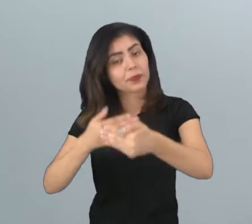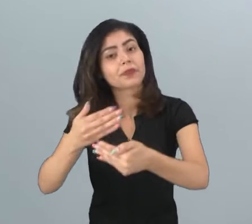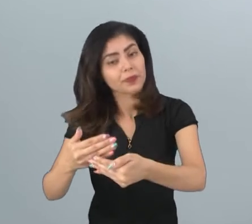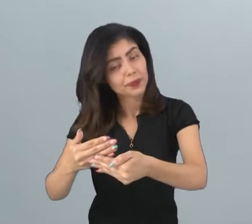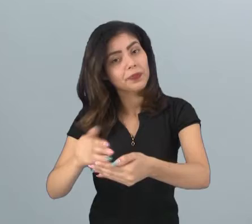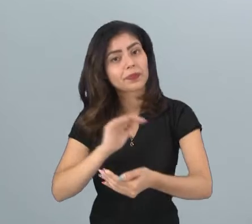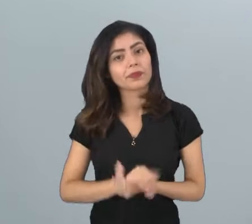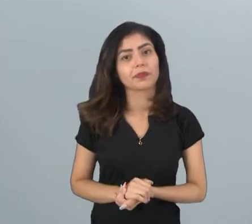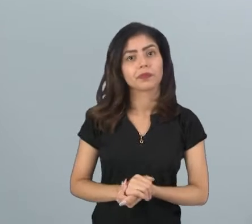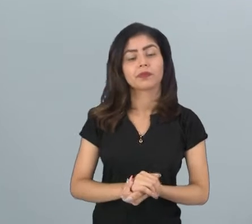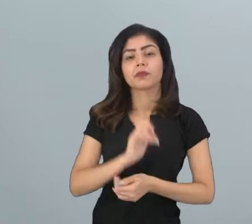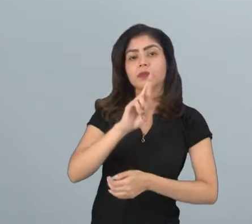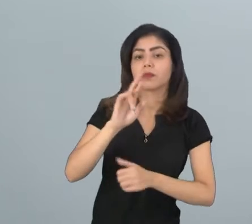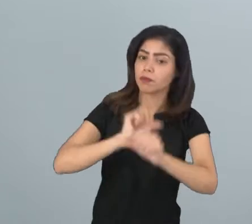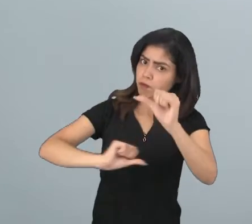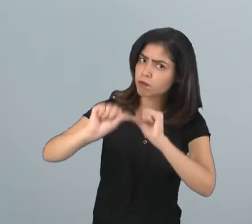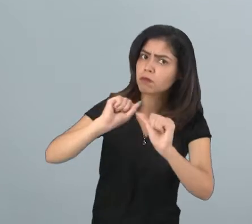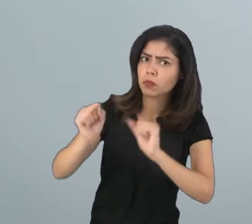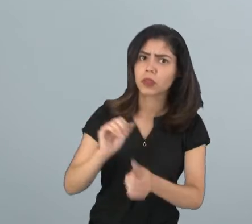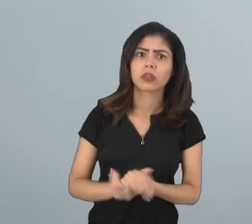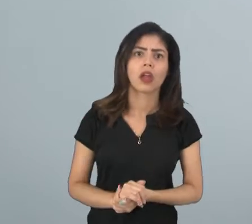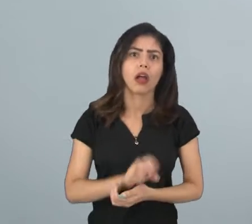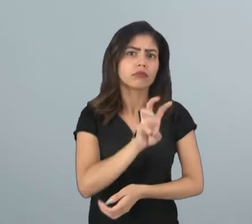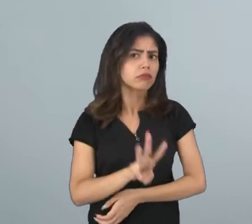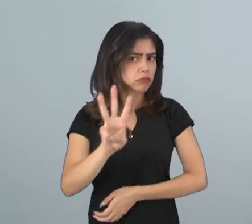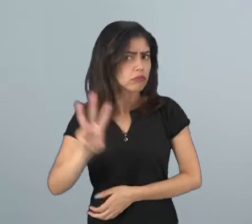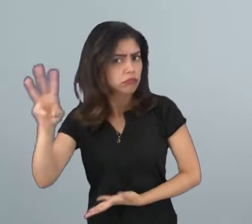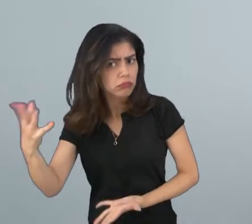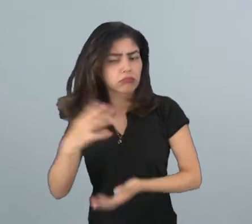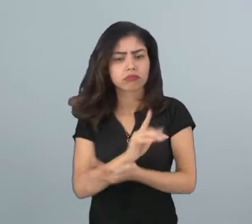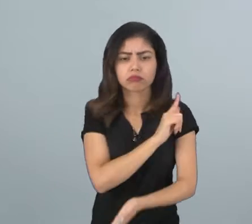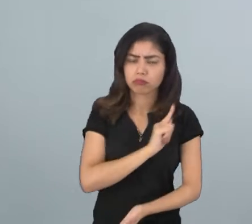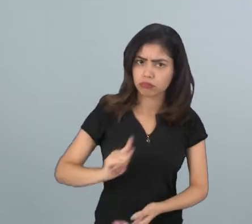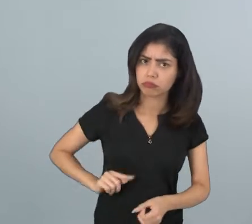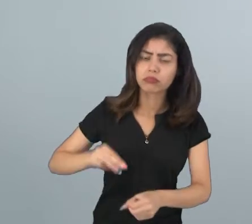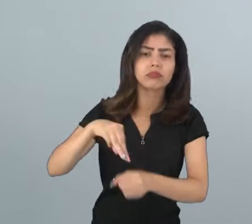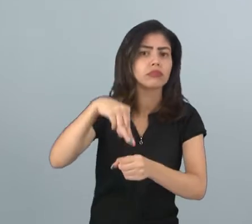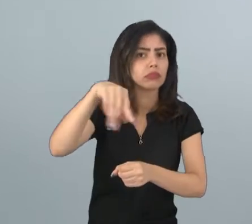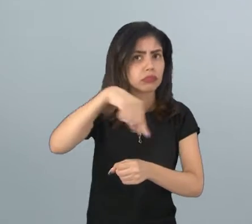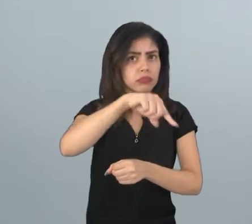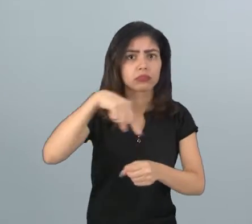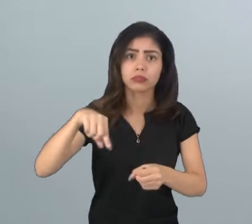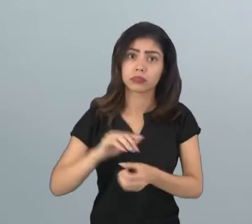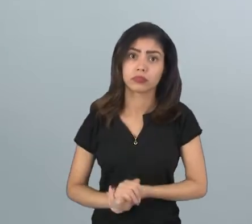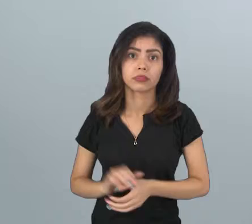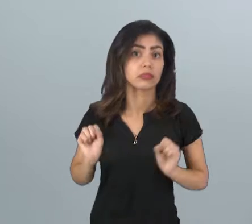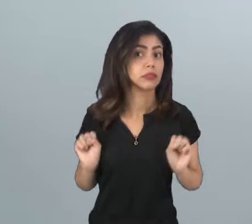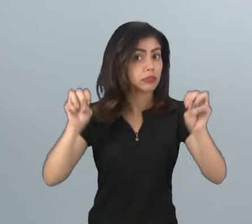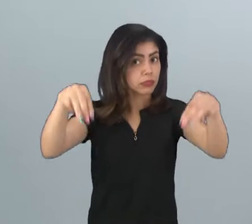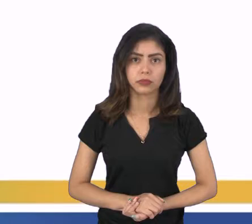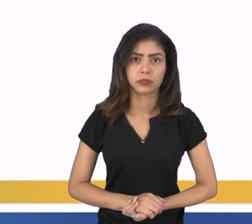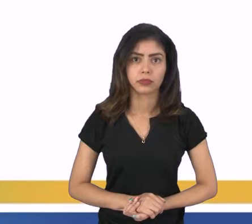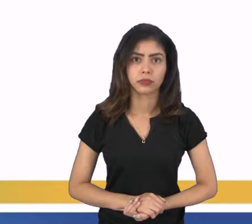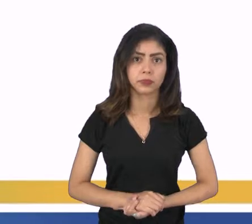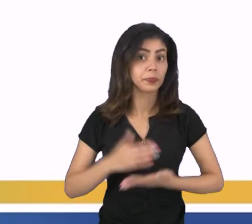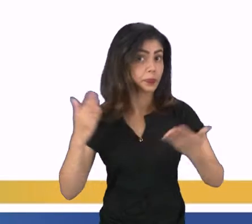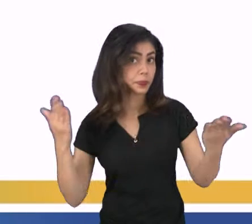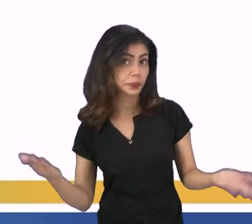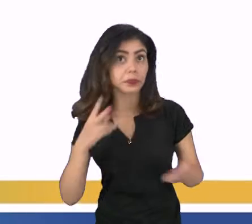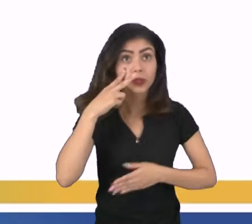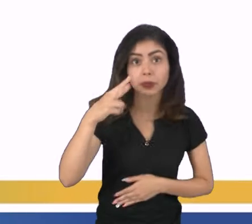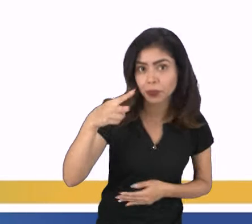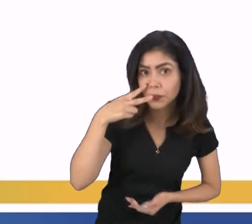processo de reforma segundo o site do governo do estado no município de Sena Madureira.